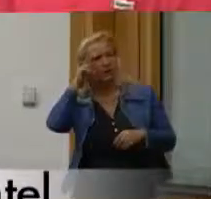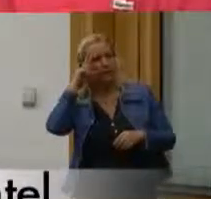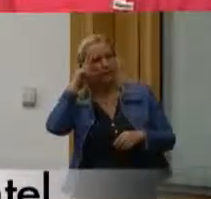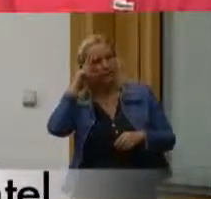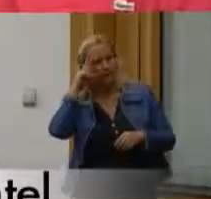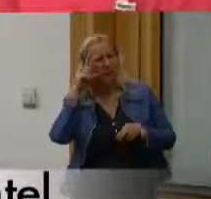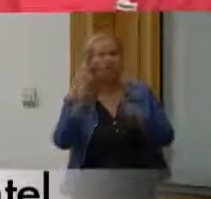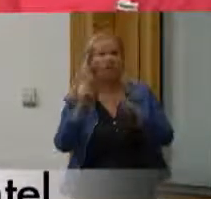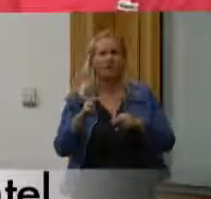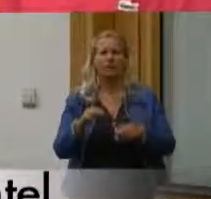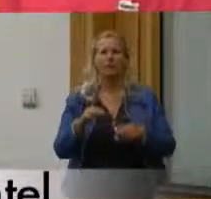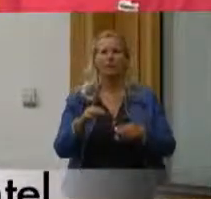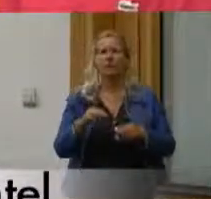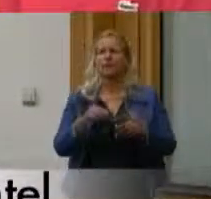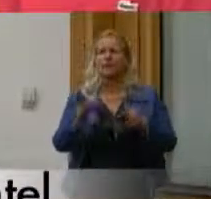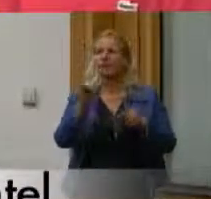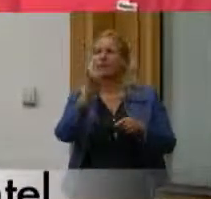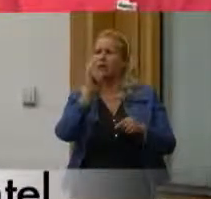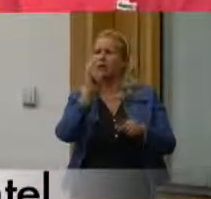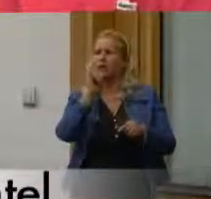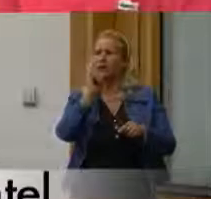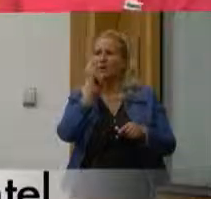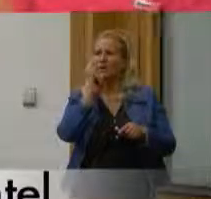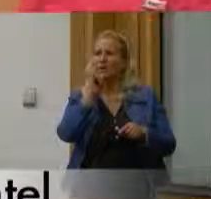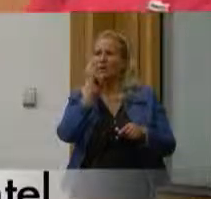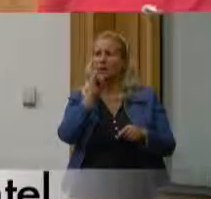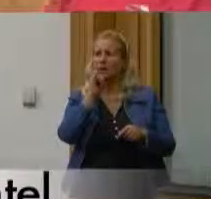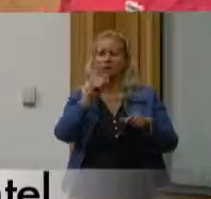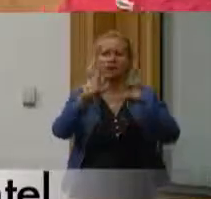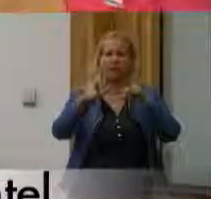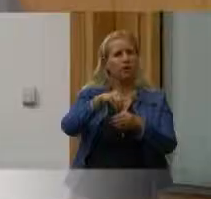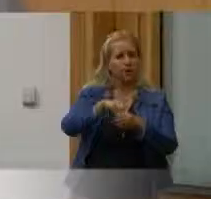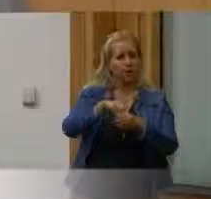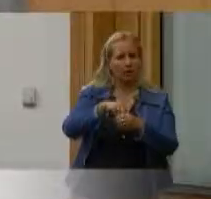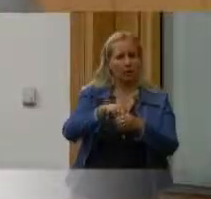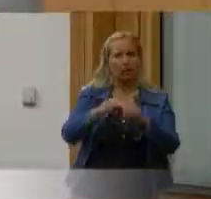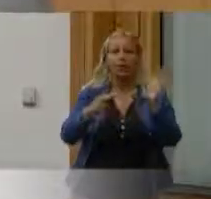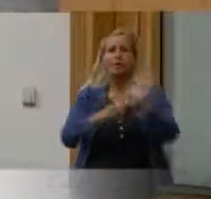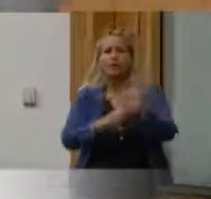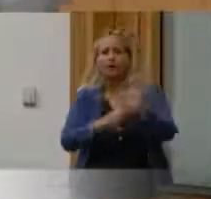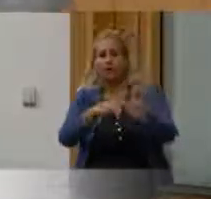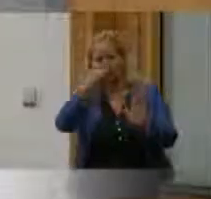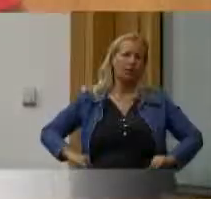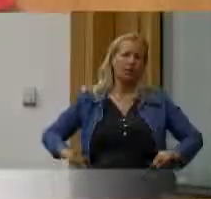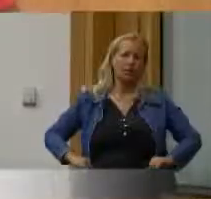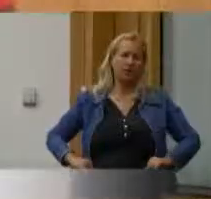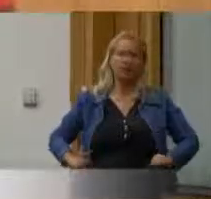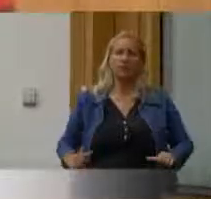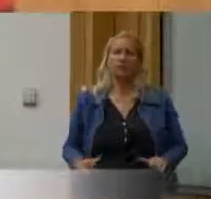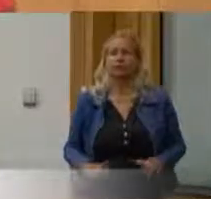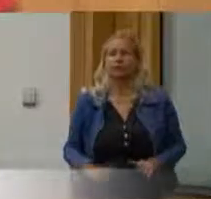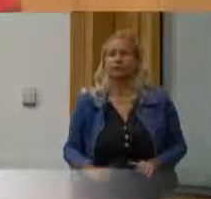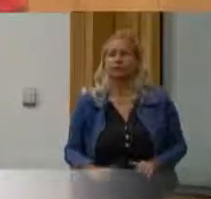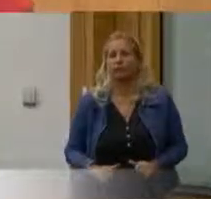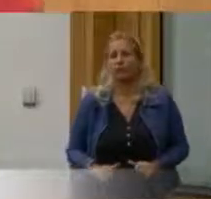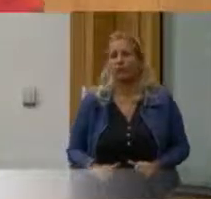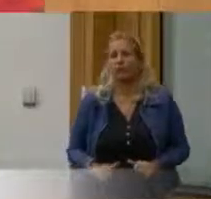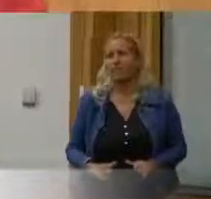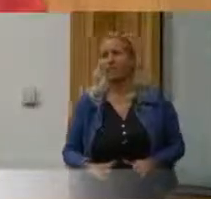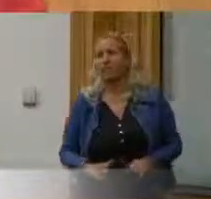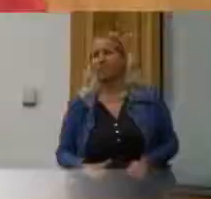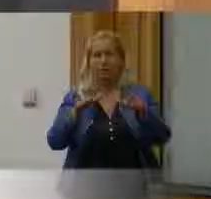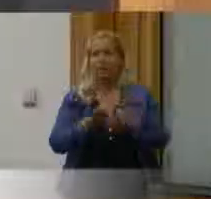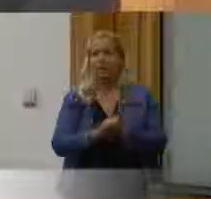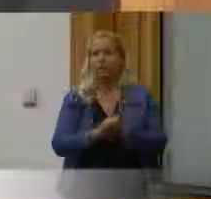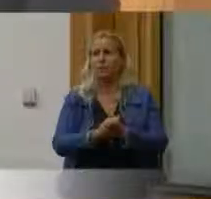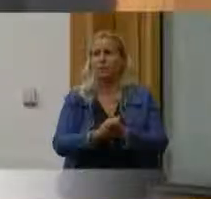A solenidade contou com a presença de familiares do auditor e o prefeito Carlinhos Almeida, além de representantes de entidades